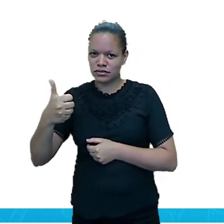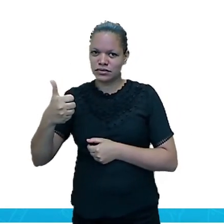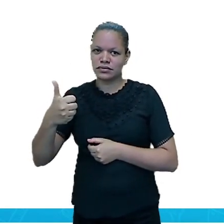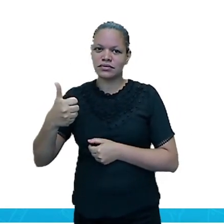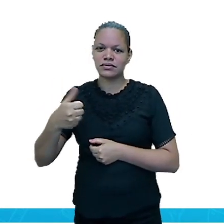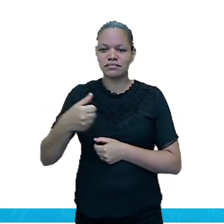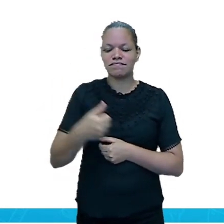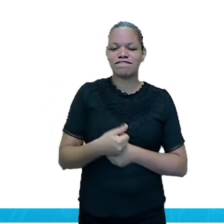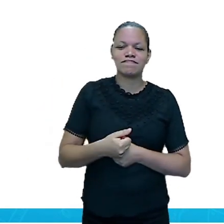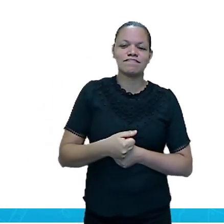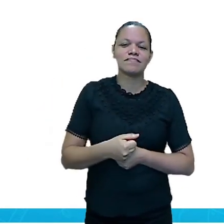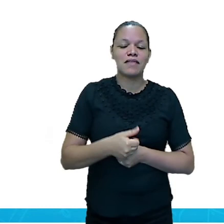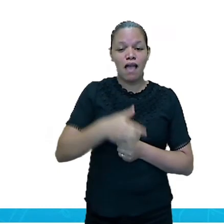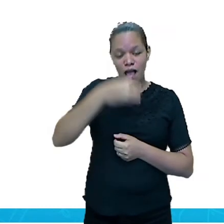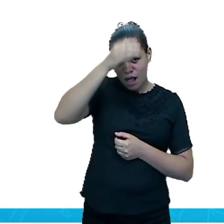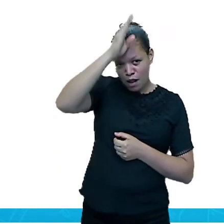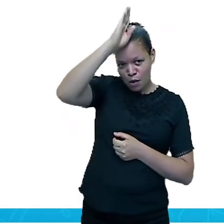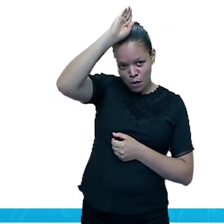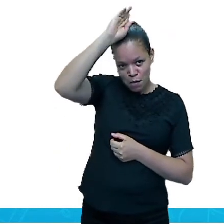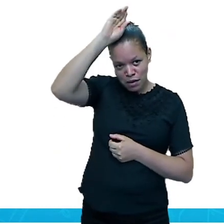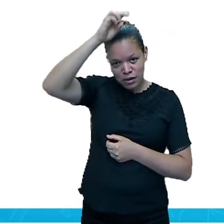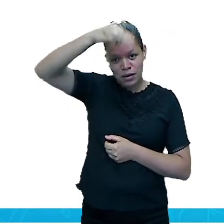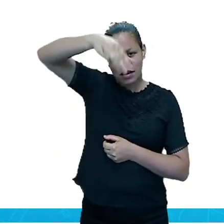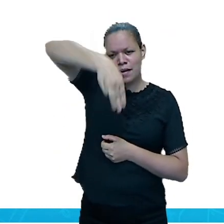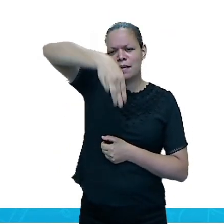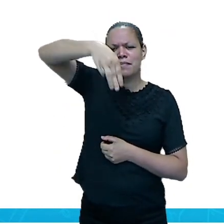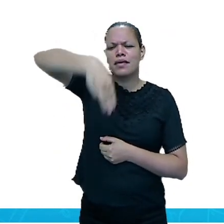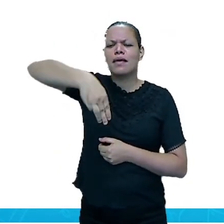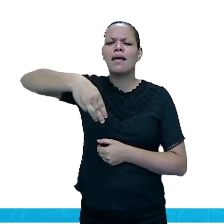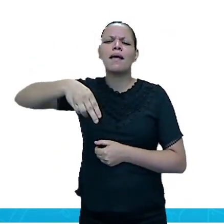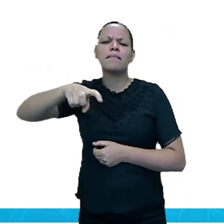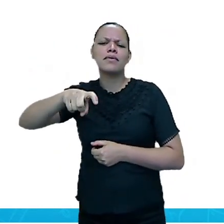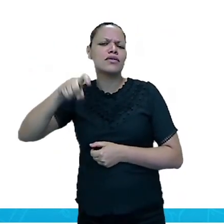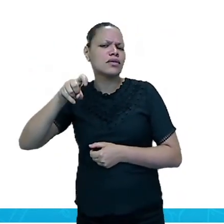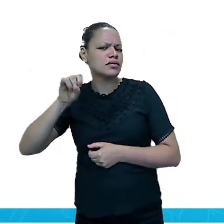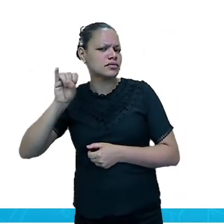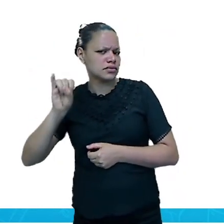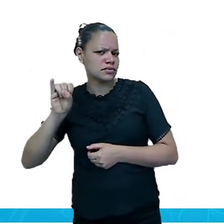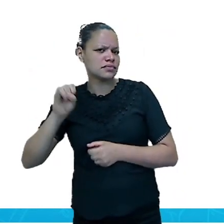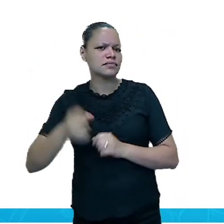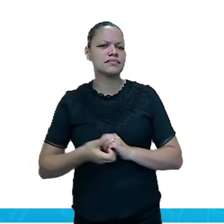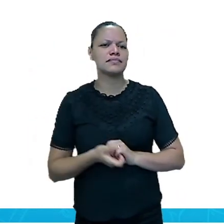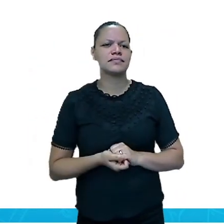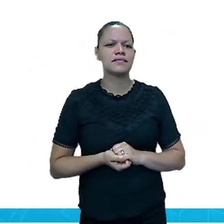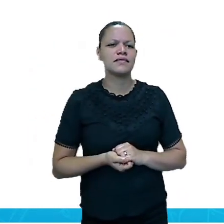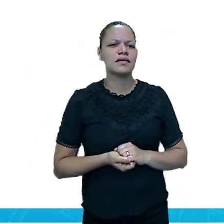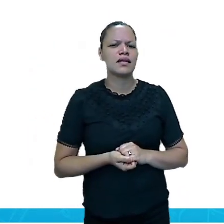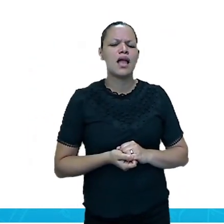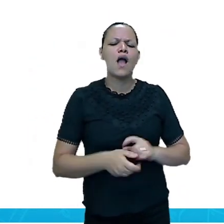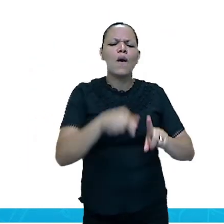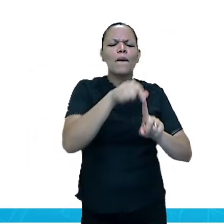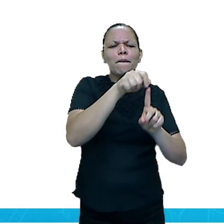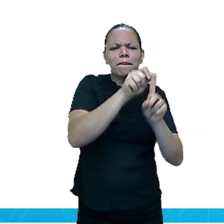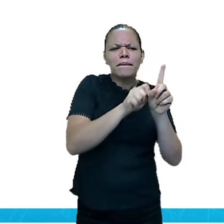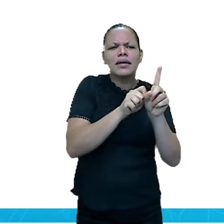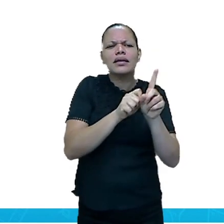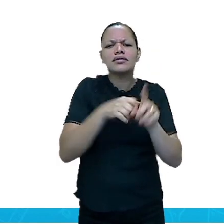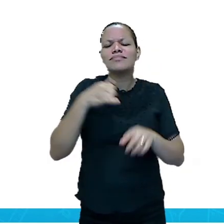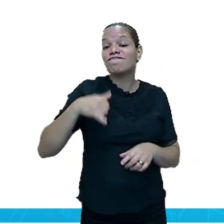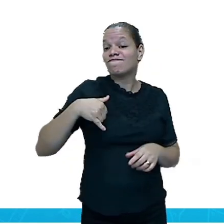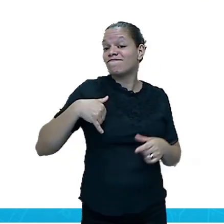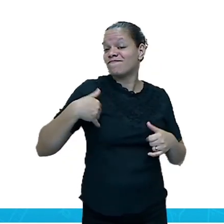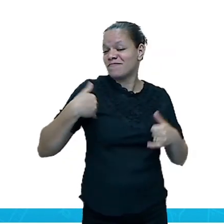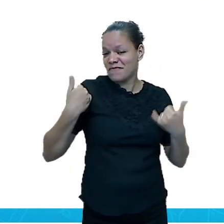desta forma. O mês do seu aniversário, uma hipótese. Março é o mês 3 no calendário. Super